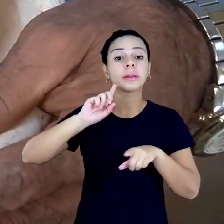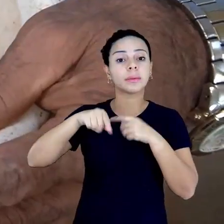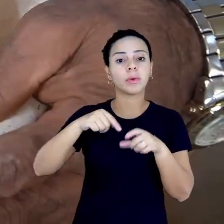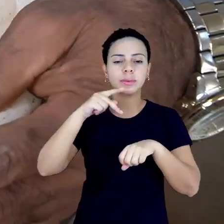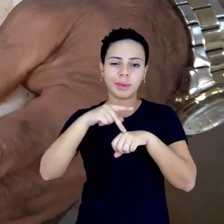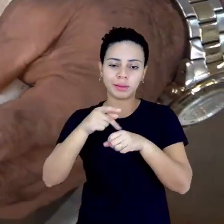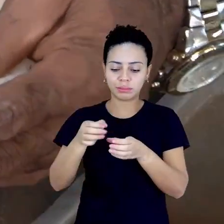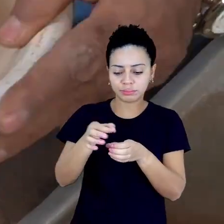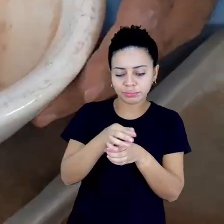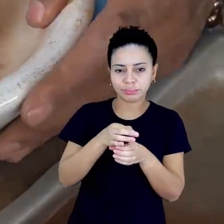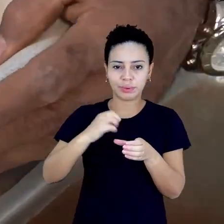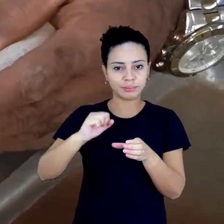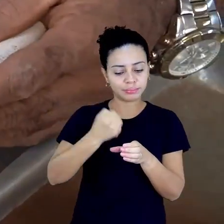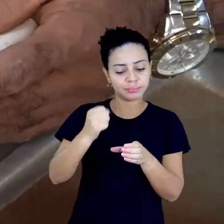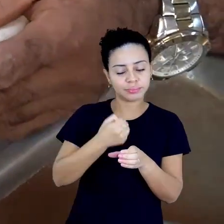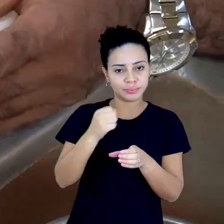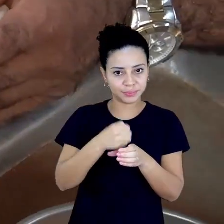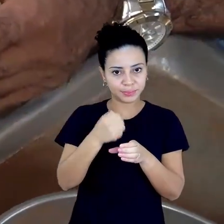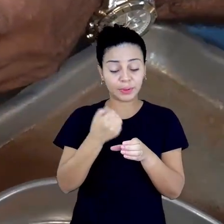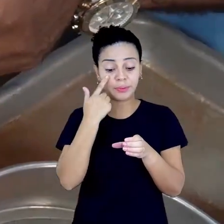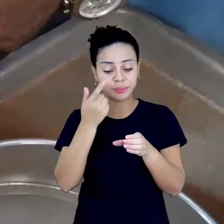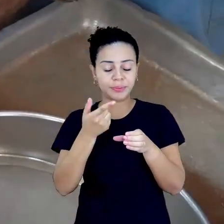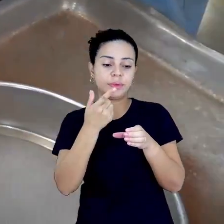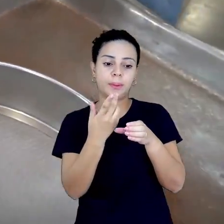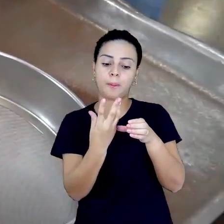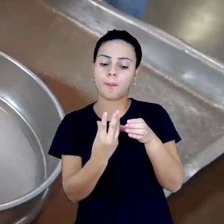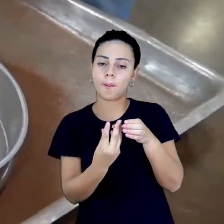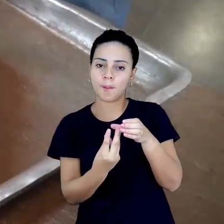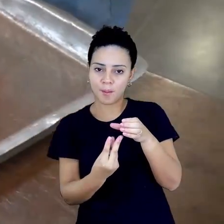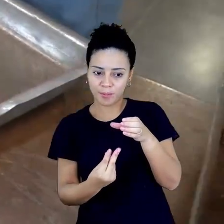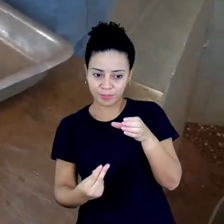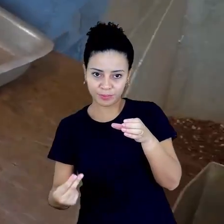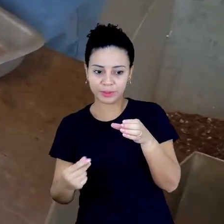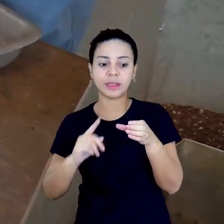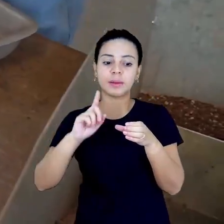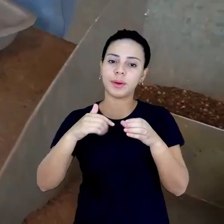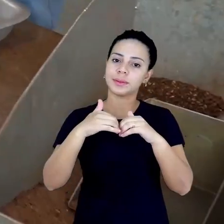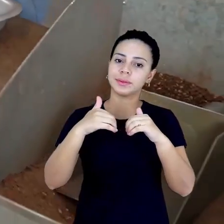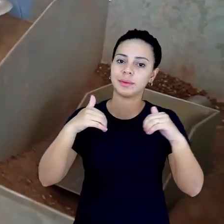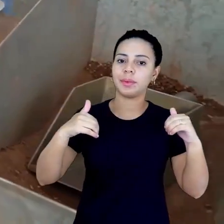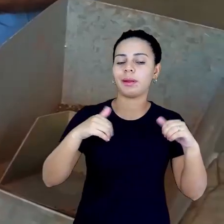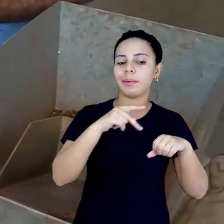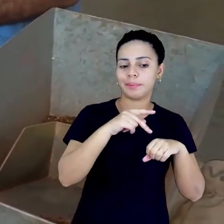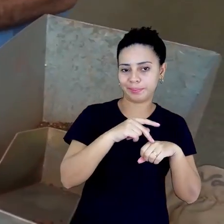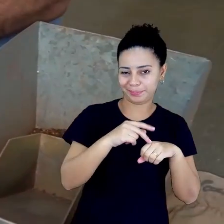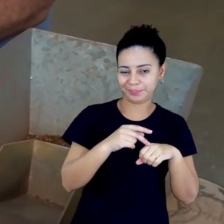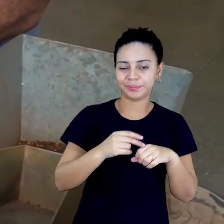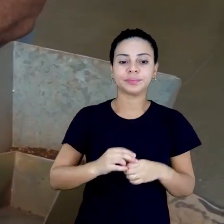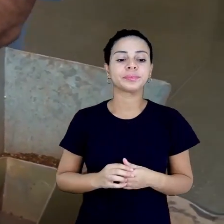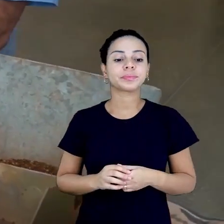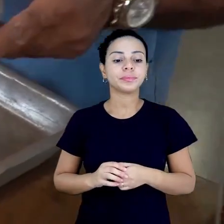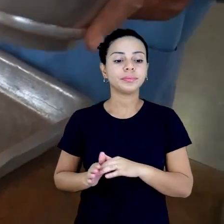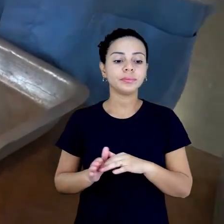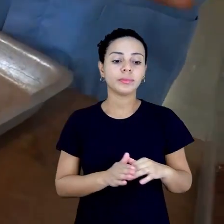com o objetivo de desmanchar os torrões eventualmente ainda existentes, sem forçar exageradamente de forma a evitar